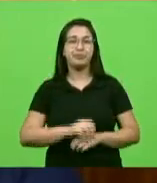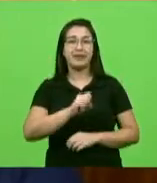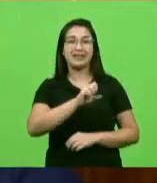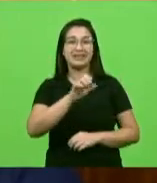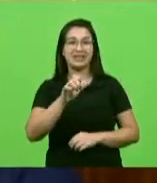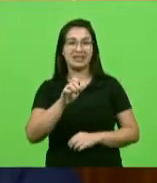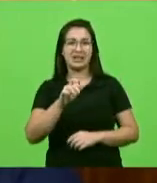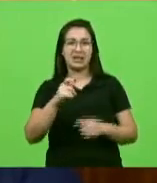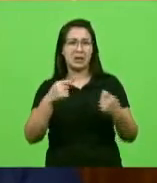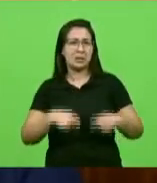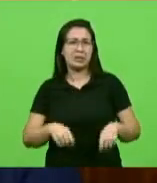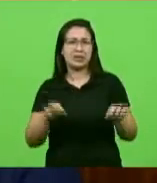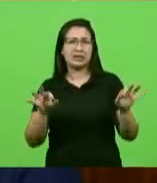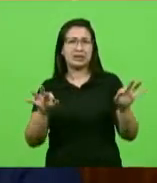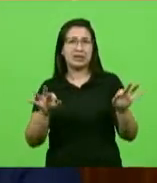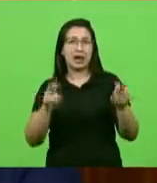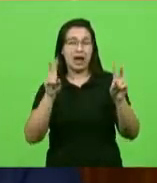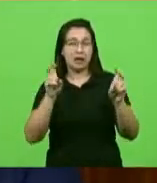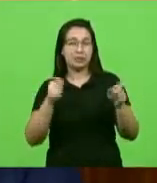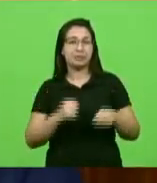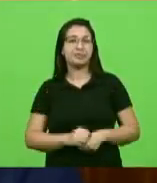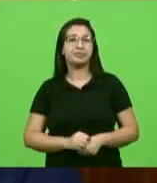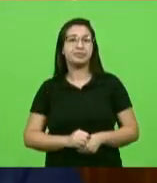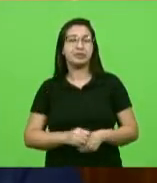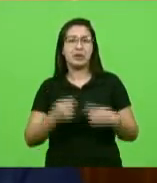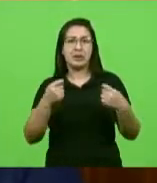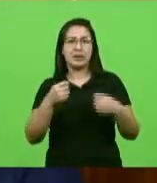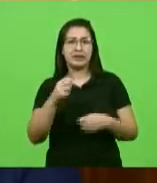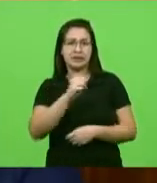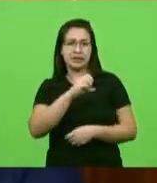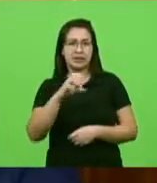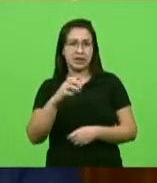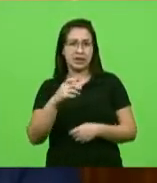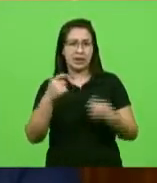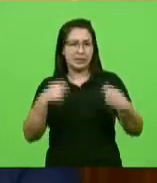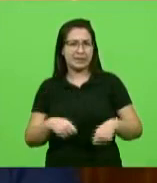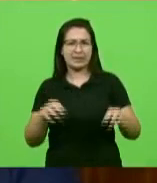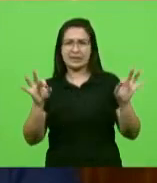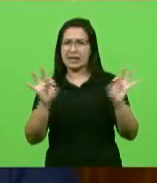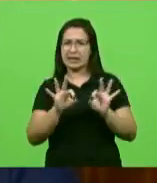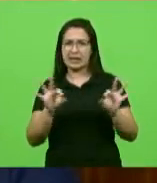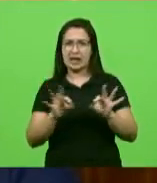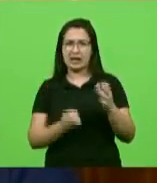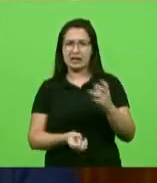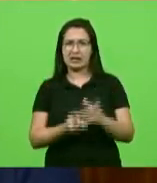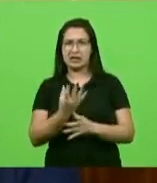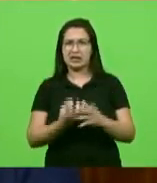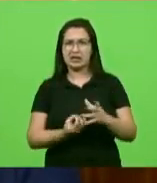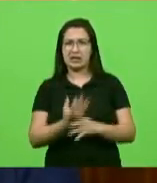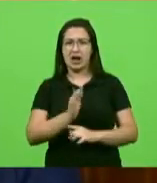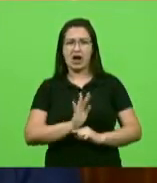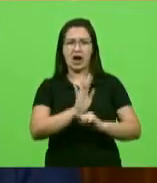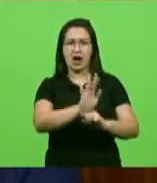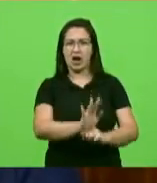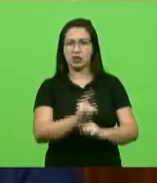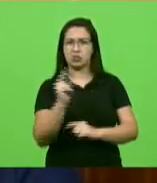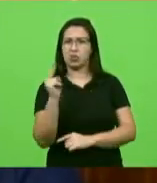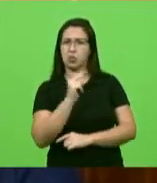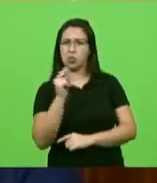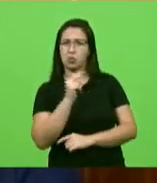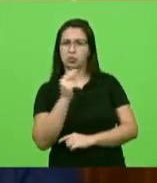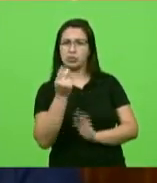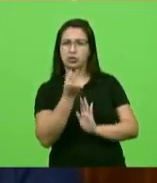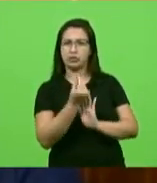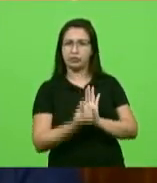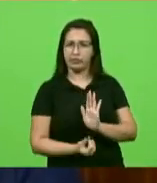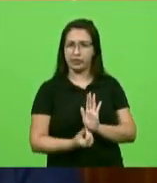não precisa criar, eu abro aspas, Santa Catarina não precisa criar auxílio